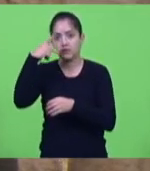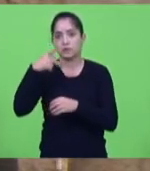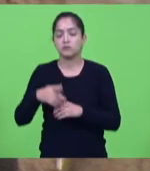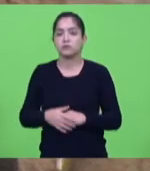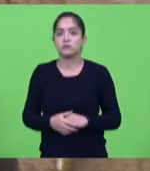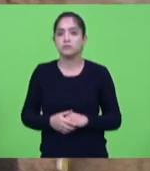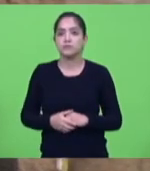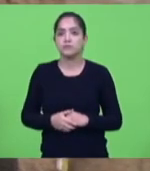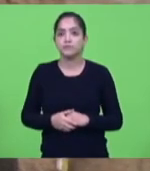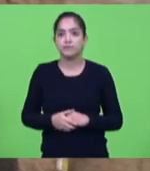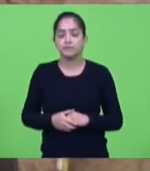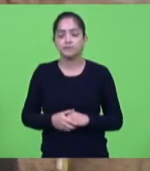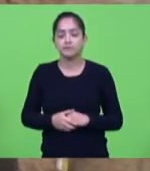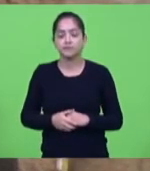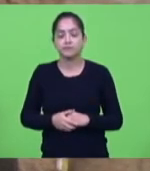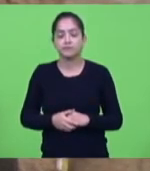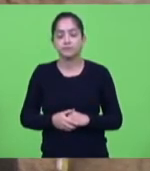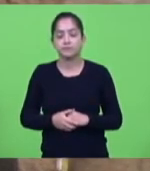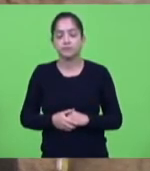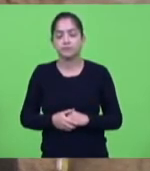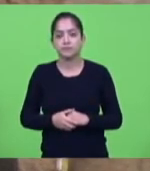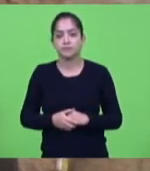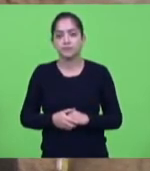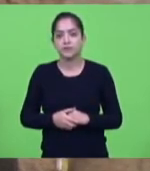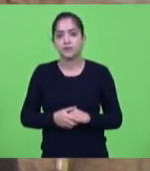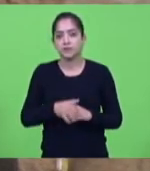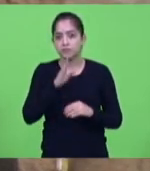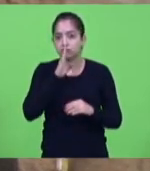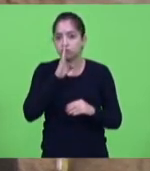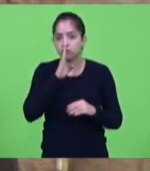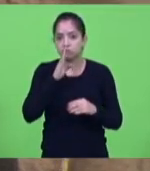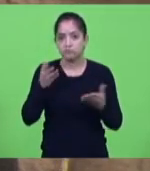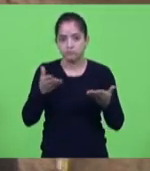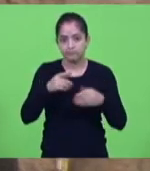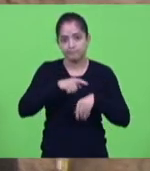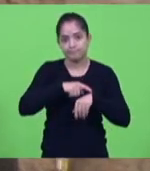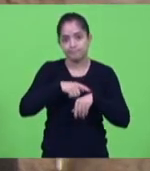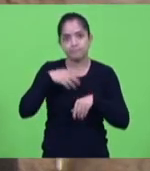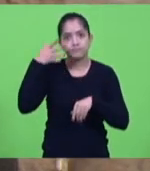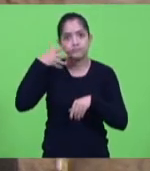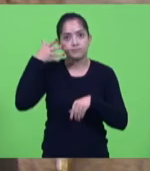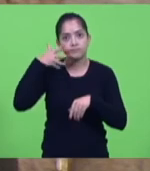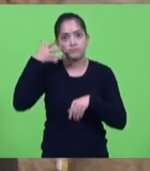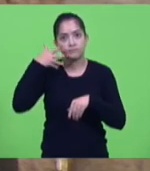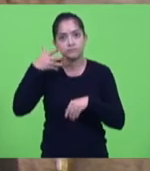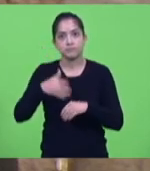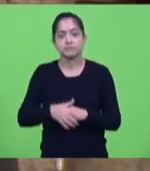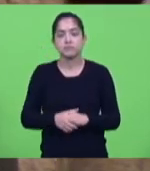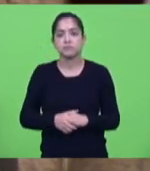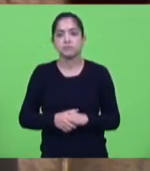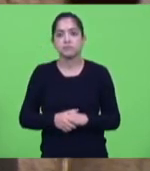gostaria de menos interferência, por favor, um pouquinho de respeito aí, não faz mal a ninguém.